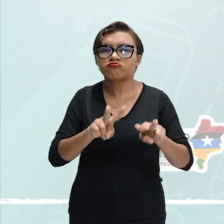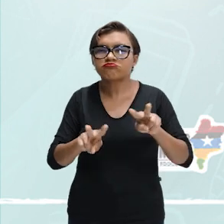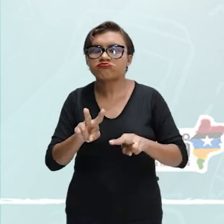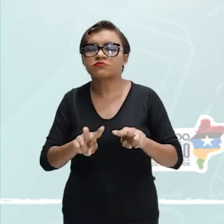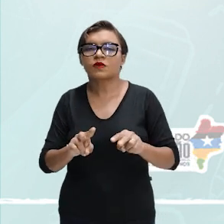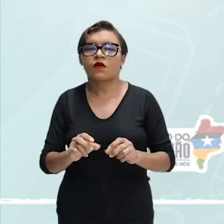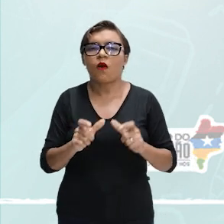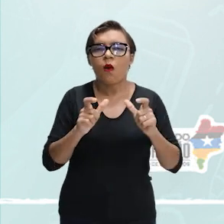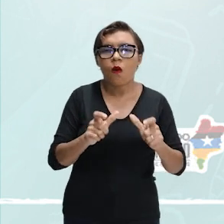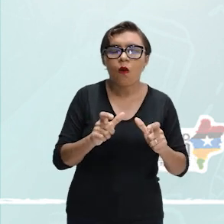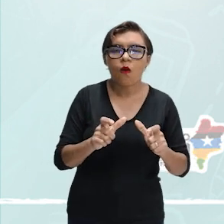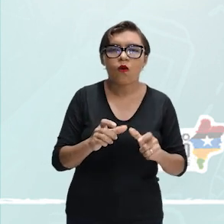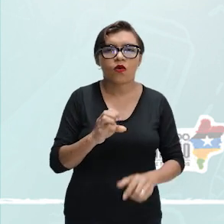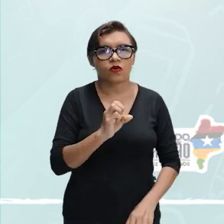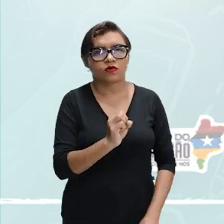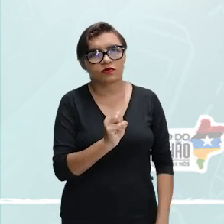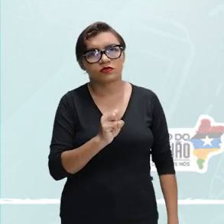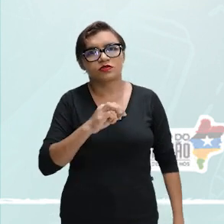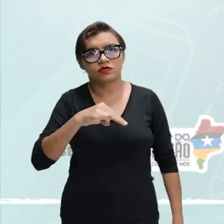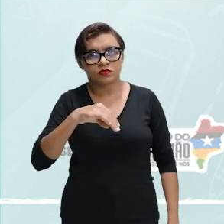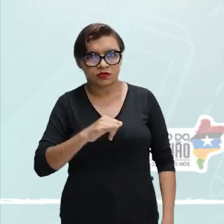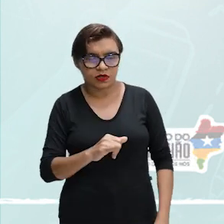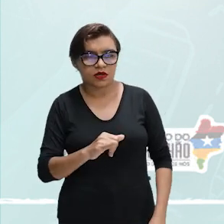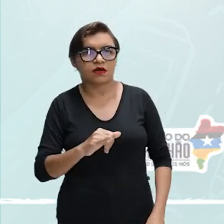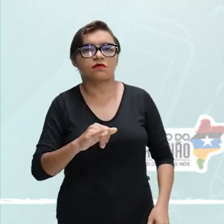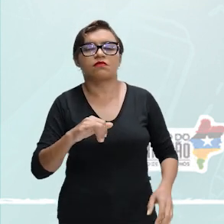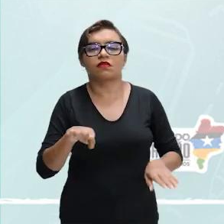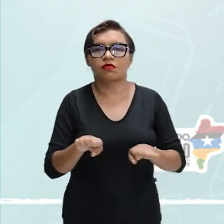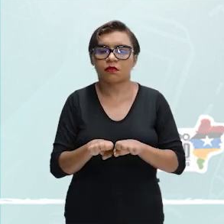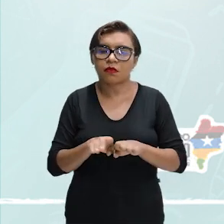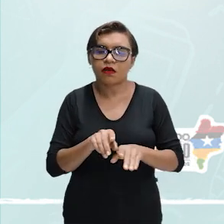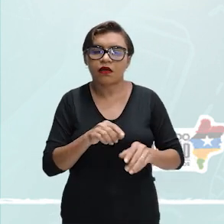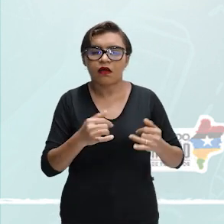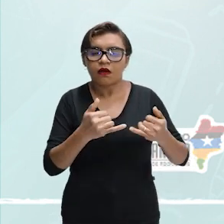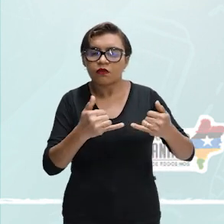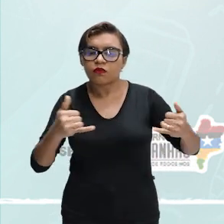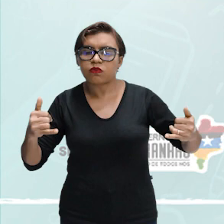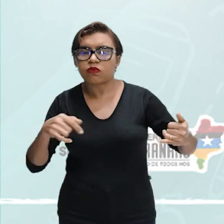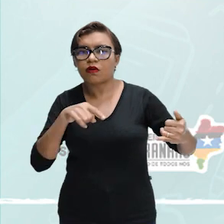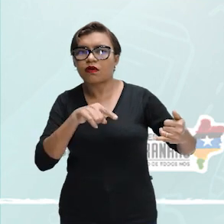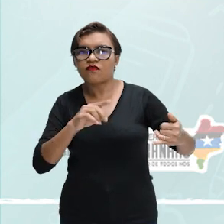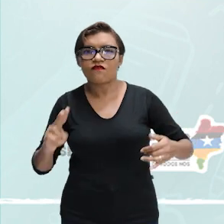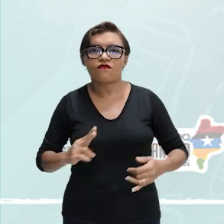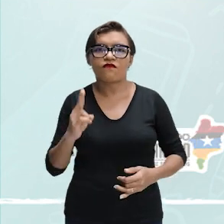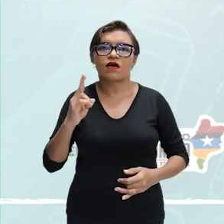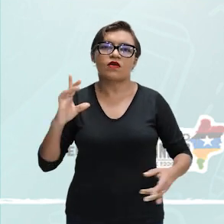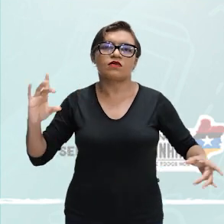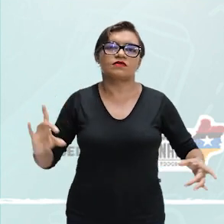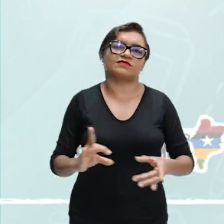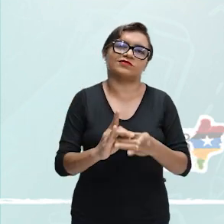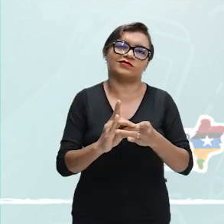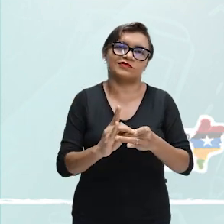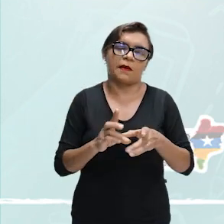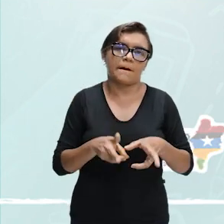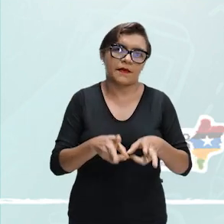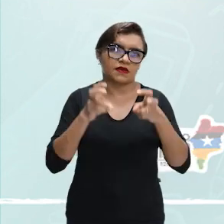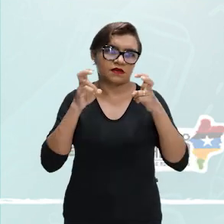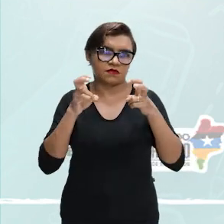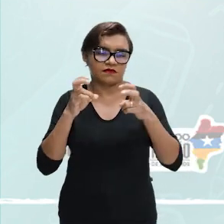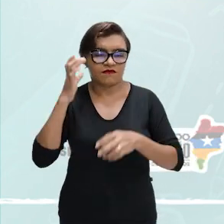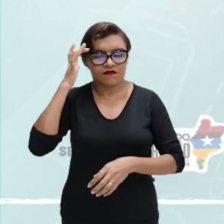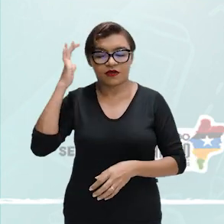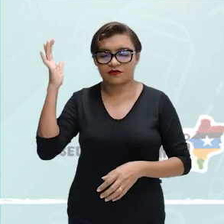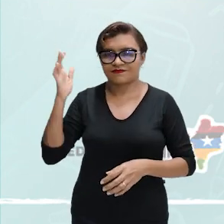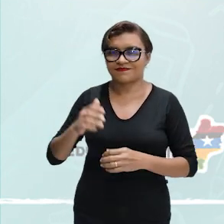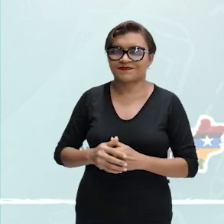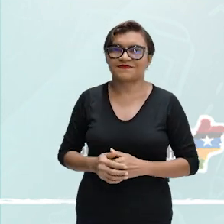localizado os semicondutores aí nessa linha que vai dar o valor da condutividade, certo? Muito fácil, né? Muito